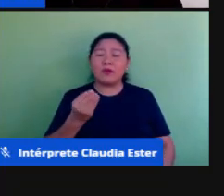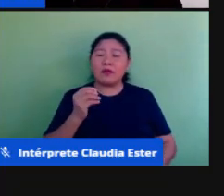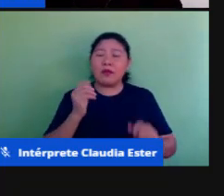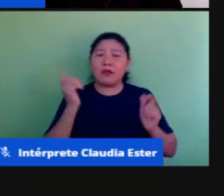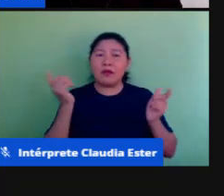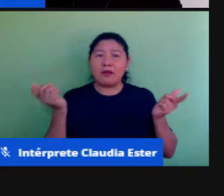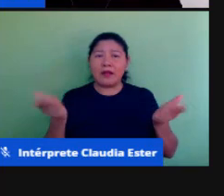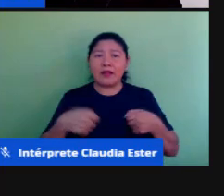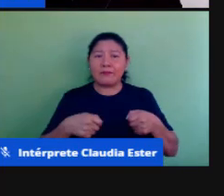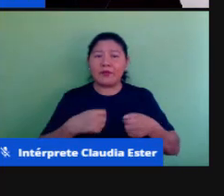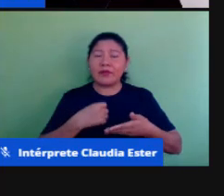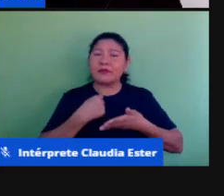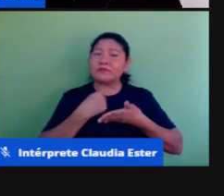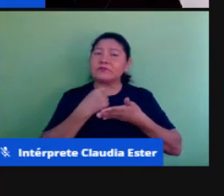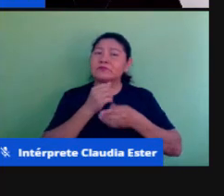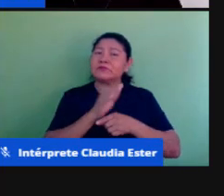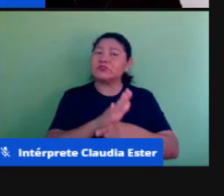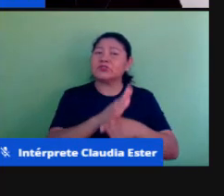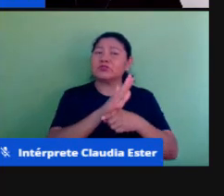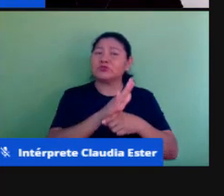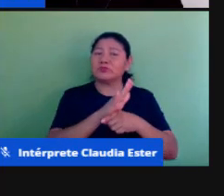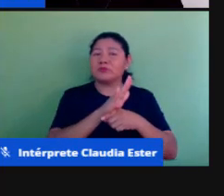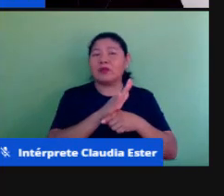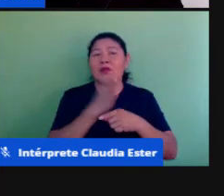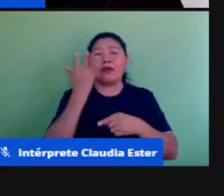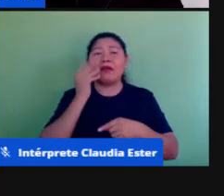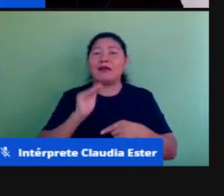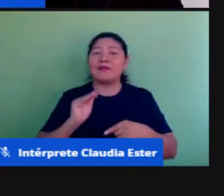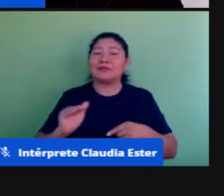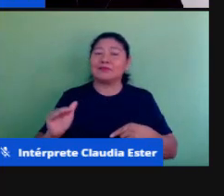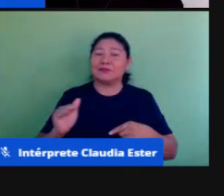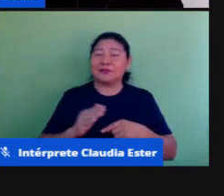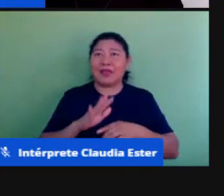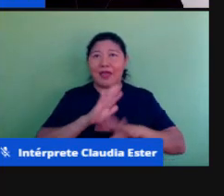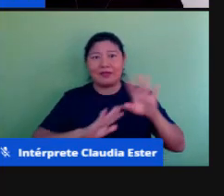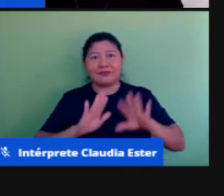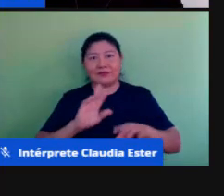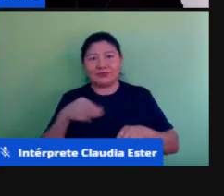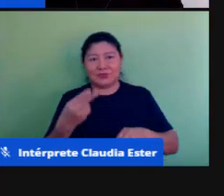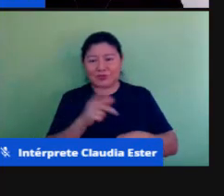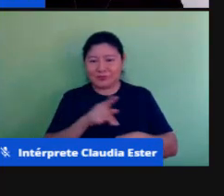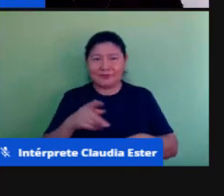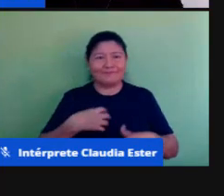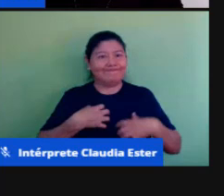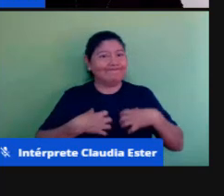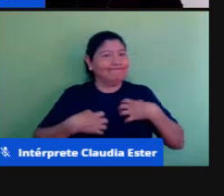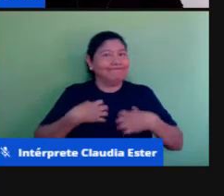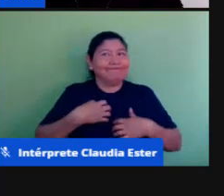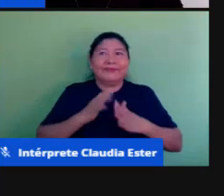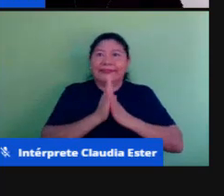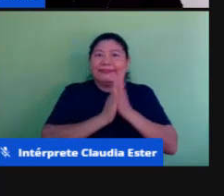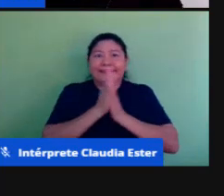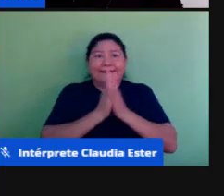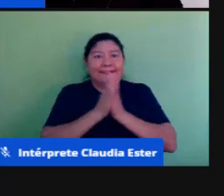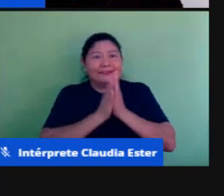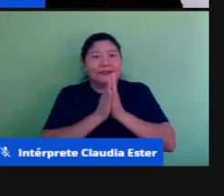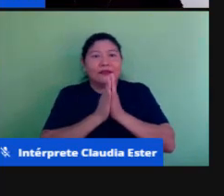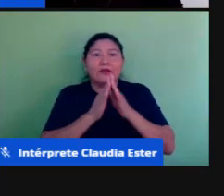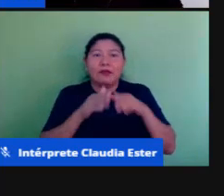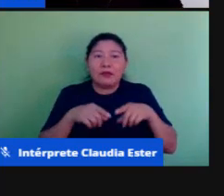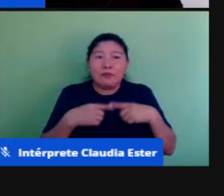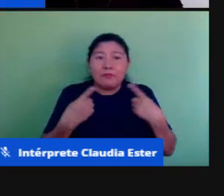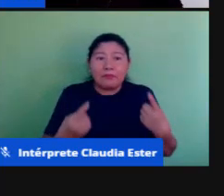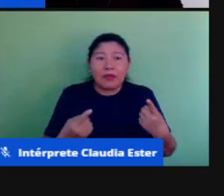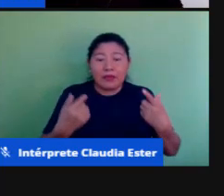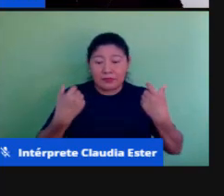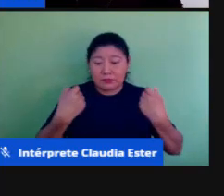no começo, porque a gente vai ansiedade, né? Então, assim, eu vou procurar meios, eu tenho instrumentos que